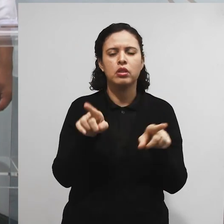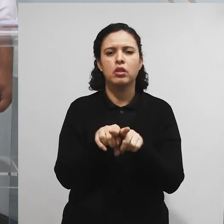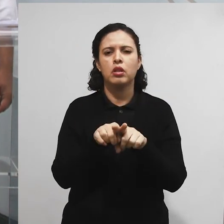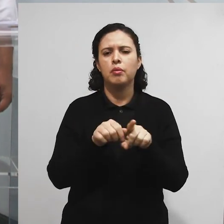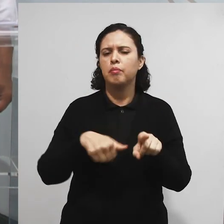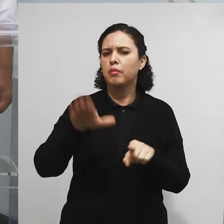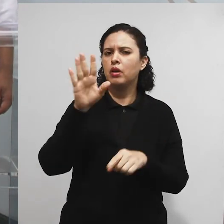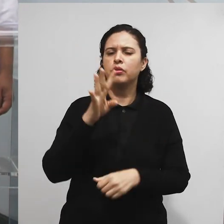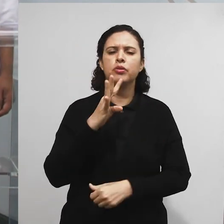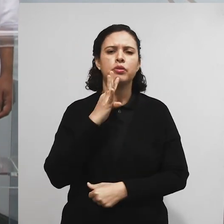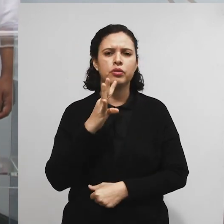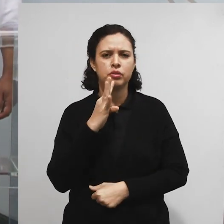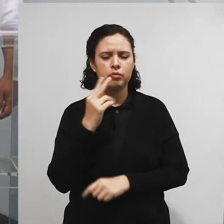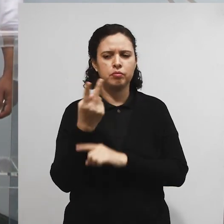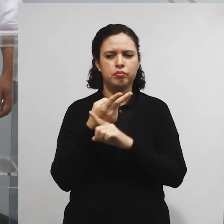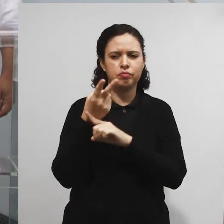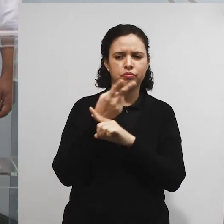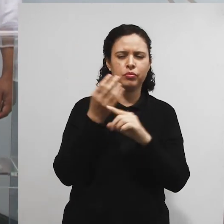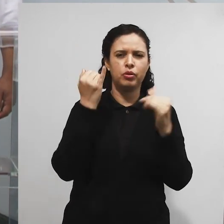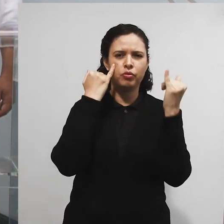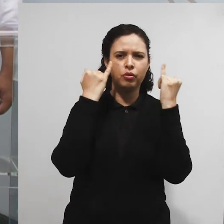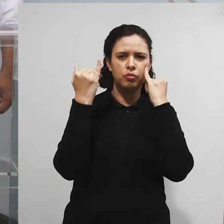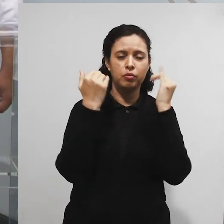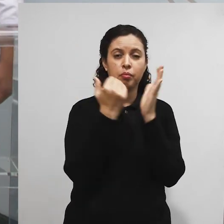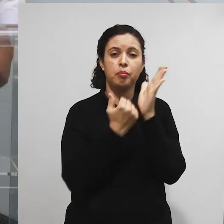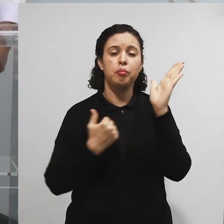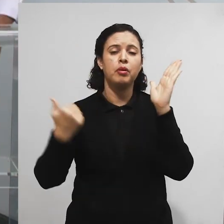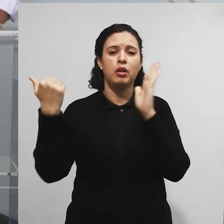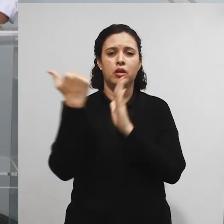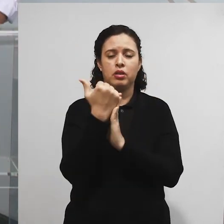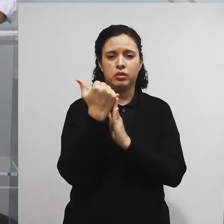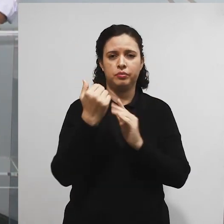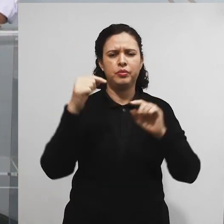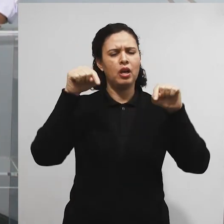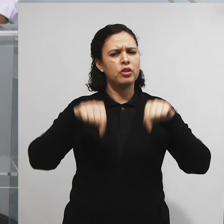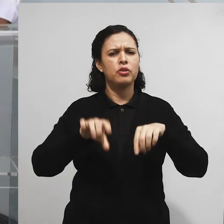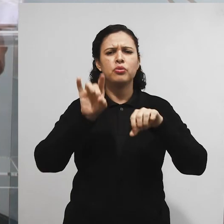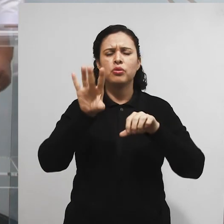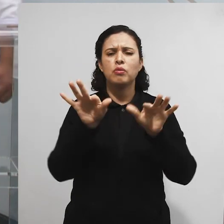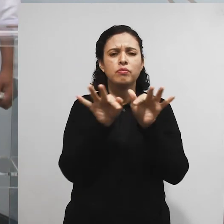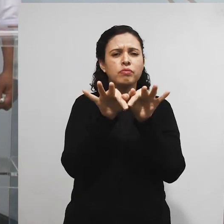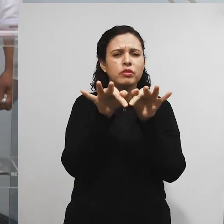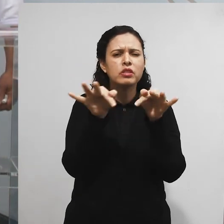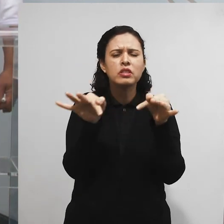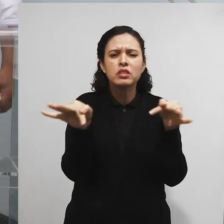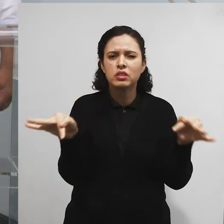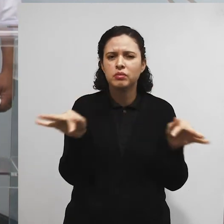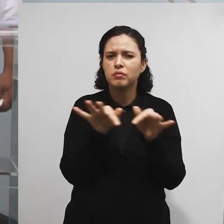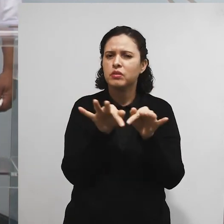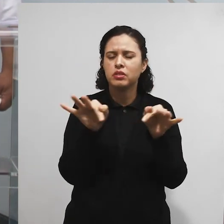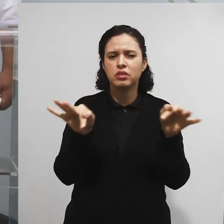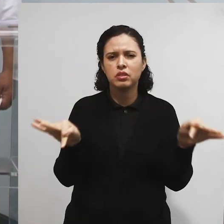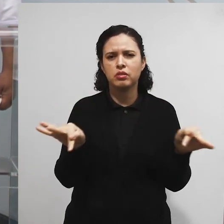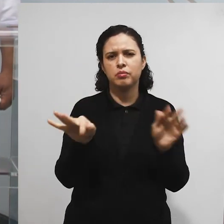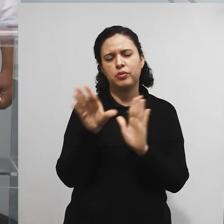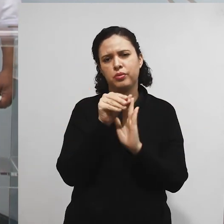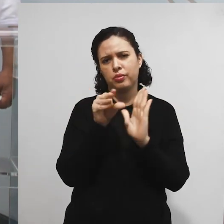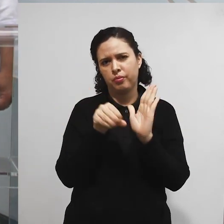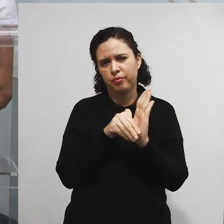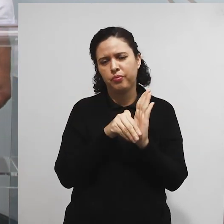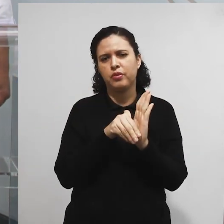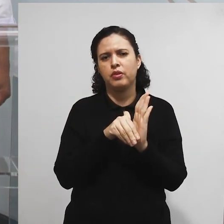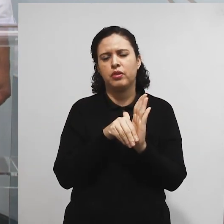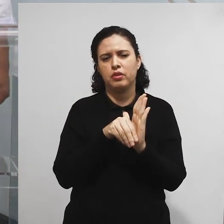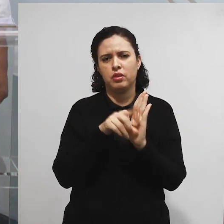mais conhecimento, possam buscar mais informações sobre isso. Aqui foi só uma pitada, vamos chamar assim,